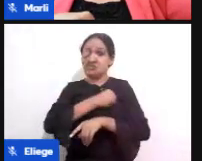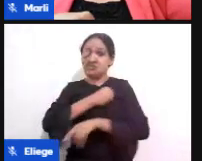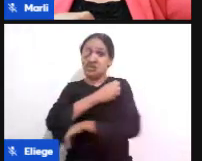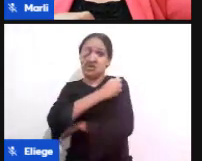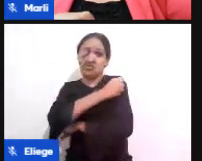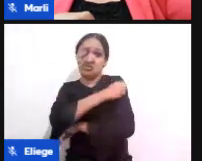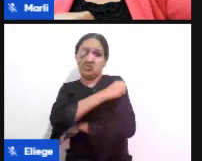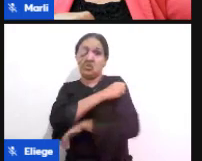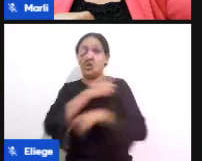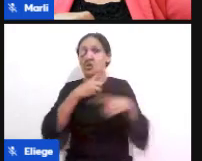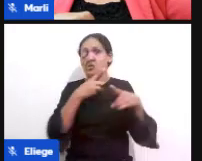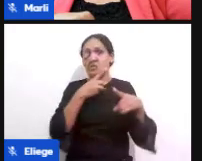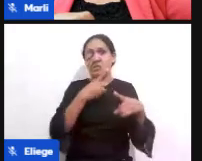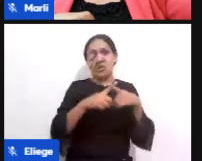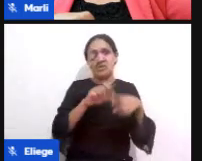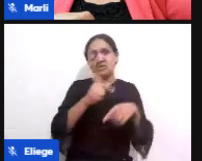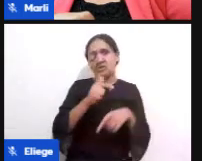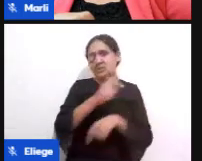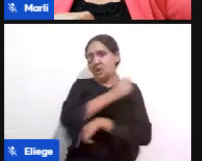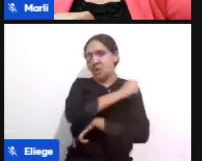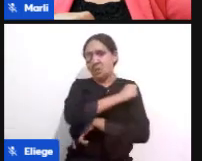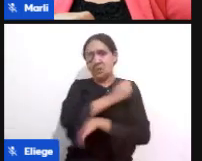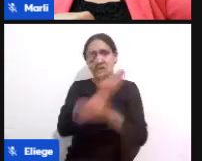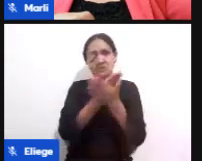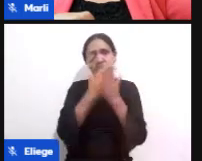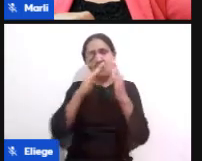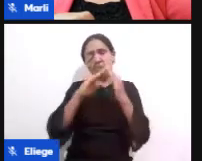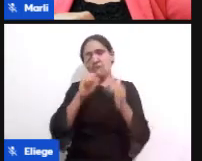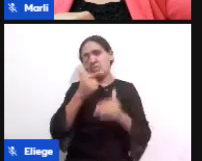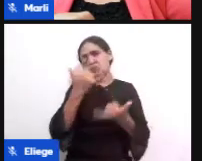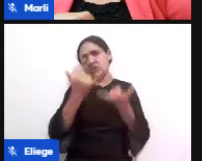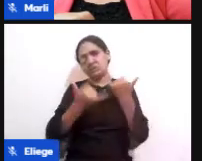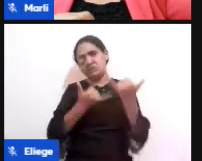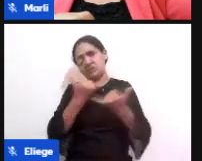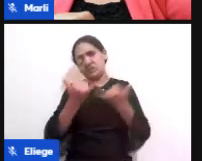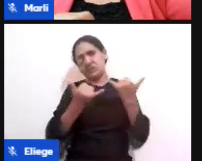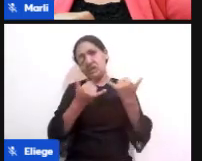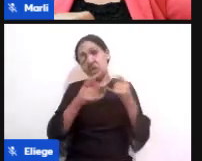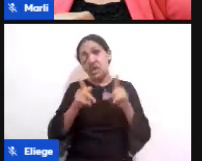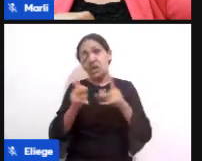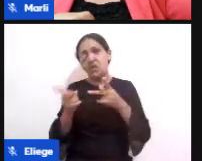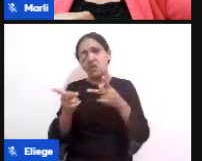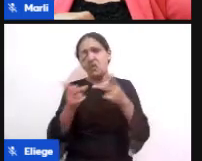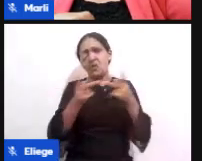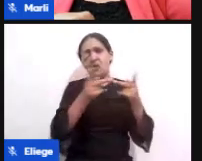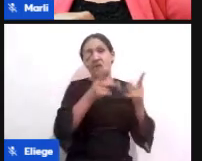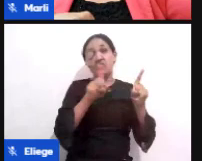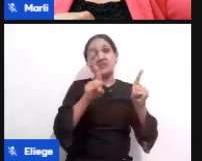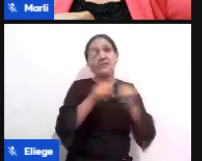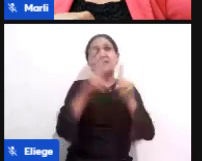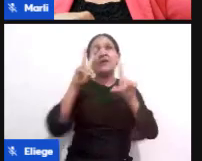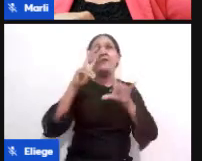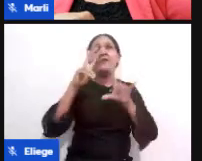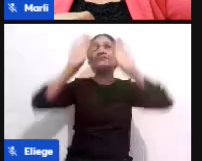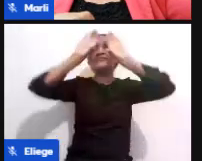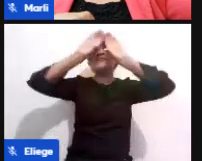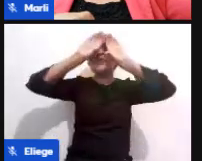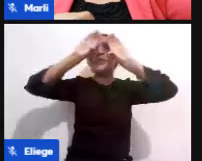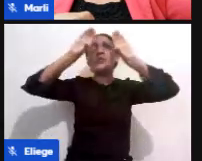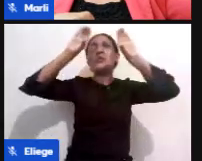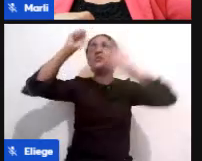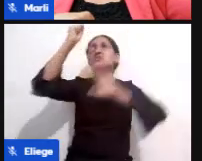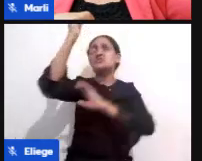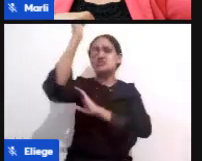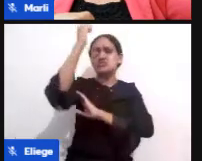a graça. Te convido ainda a olhar o céu, o sol,